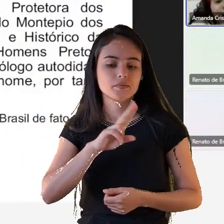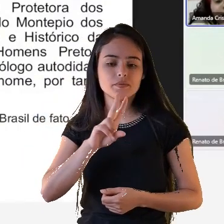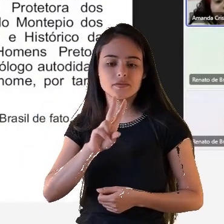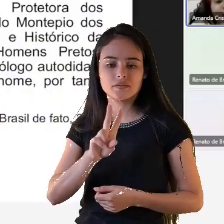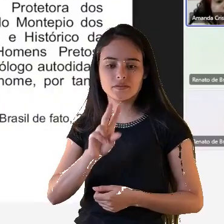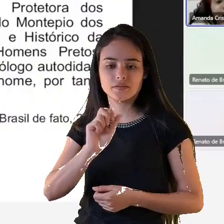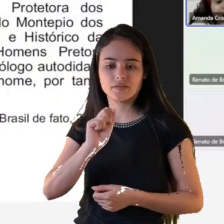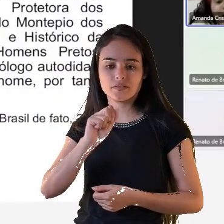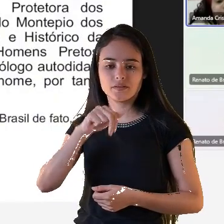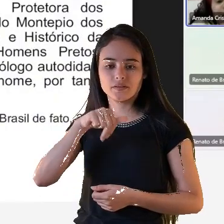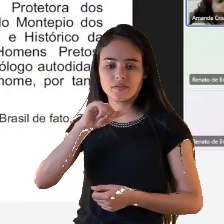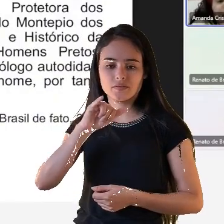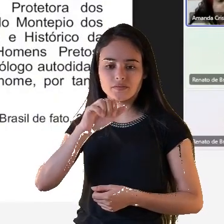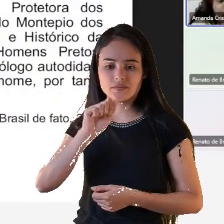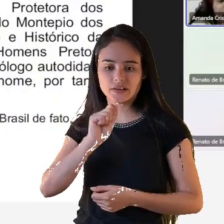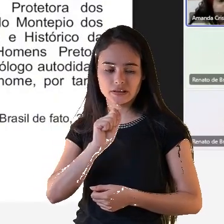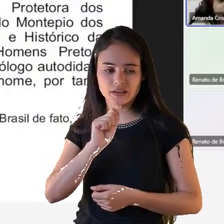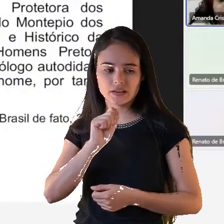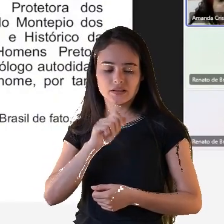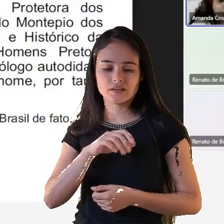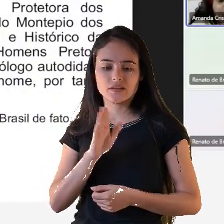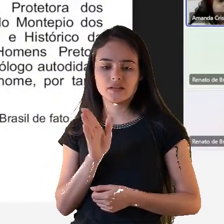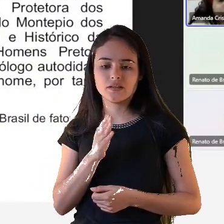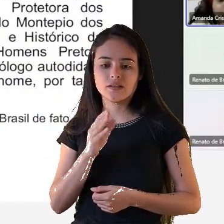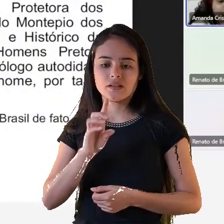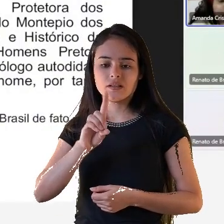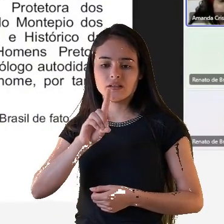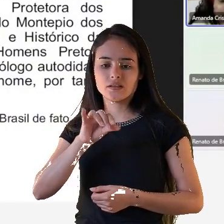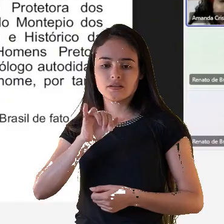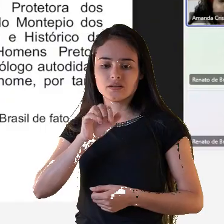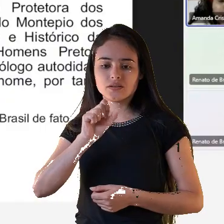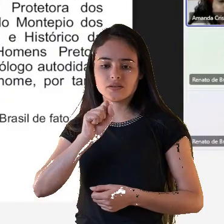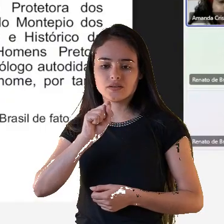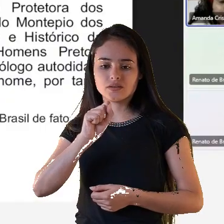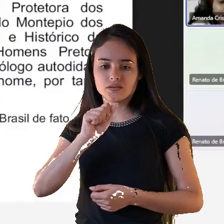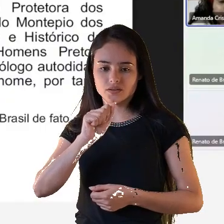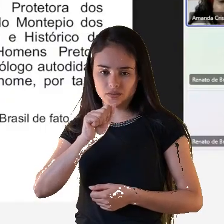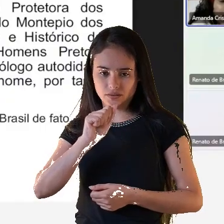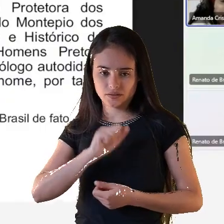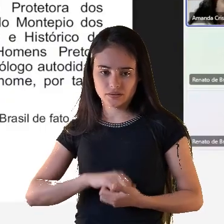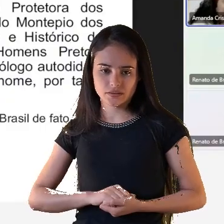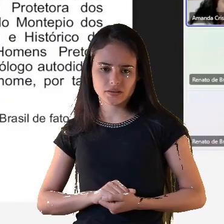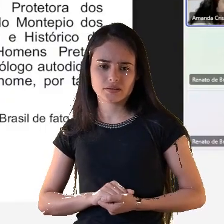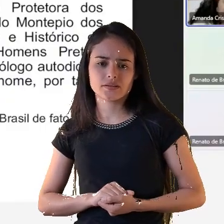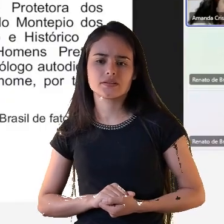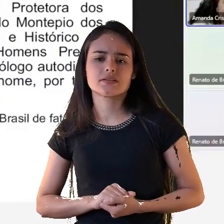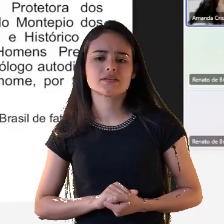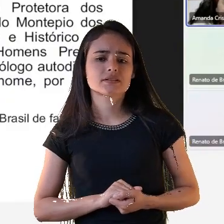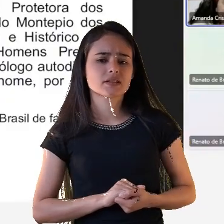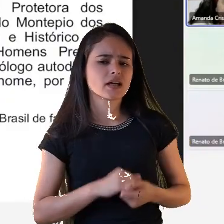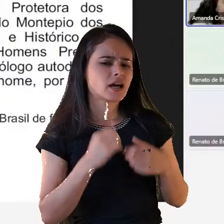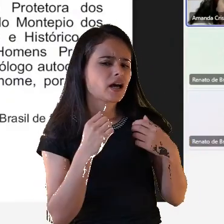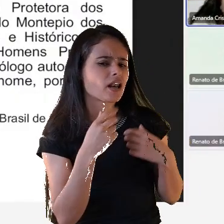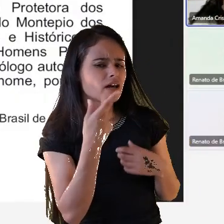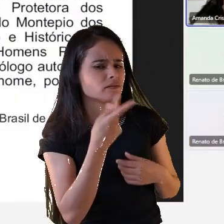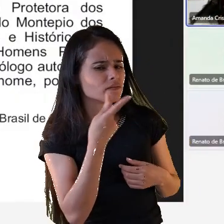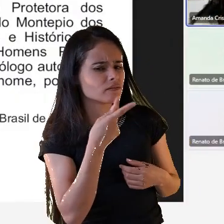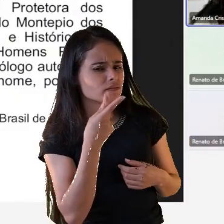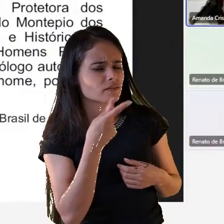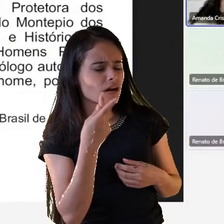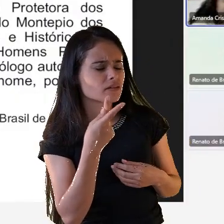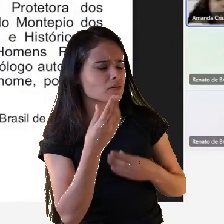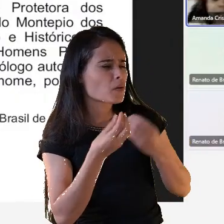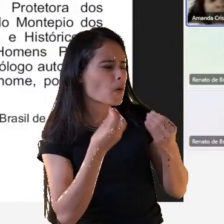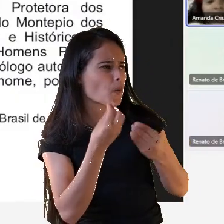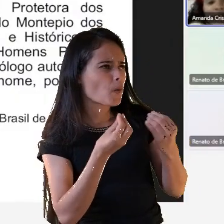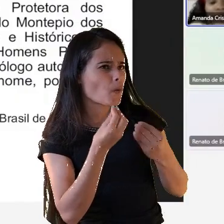ela fala, por exemplo, do quanto que é absurdo, mas não é estranho, né? Ela fala assim que é